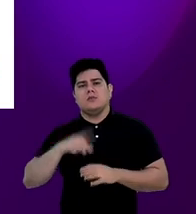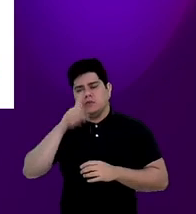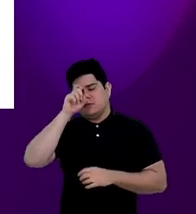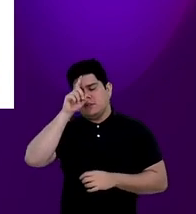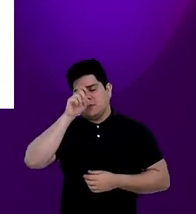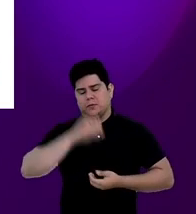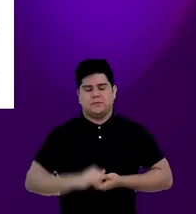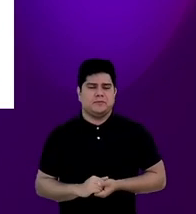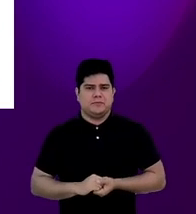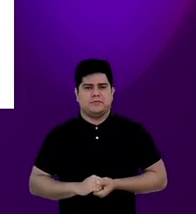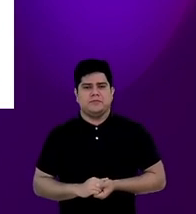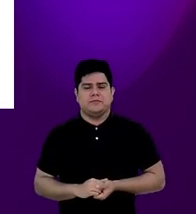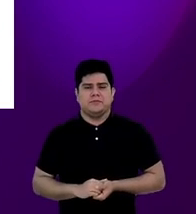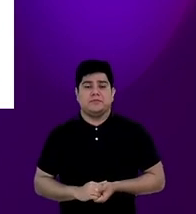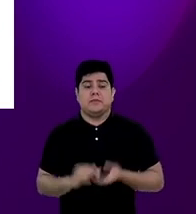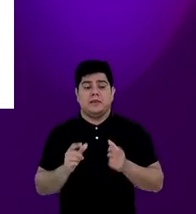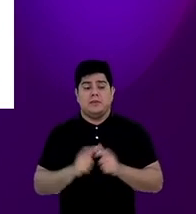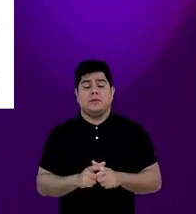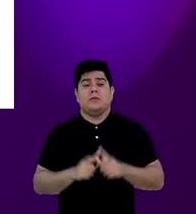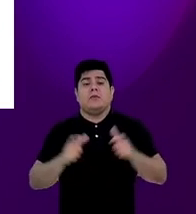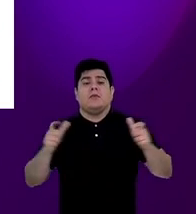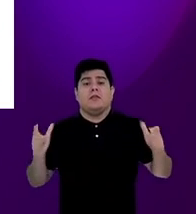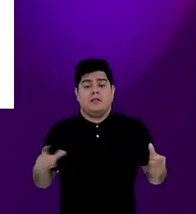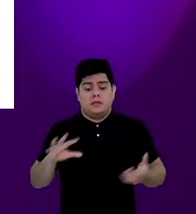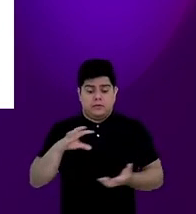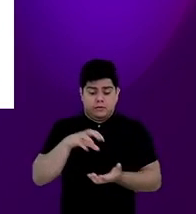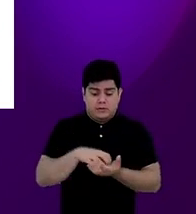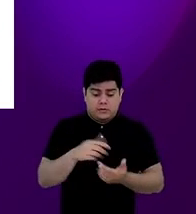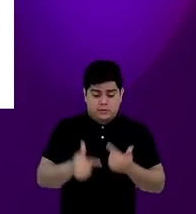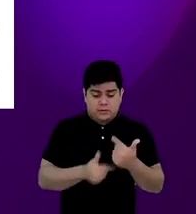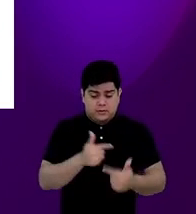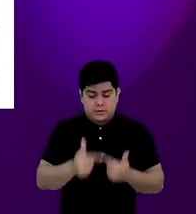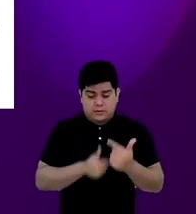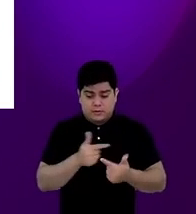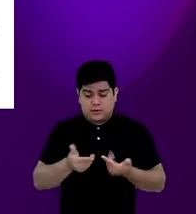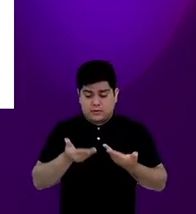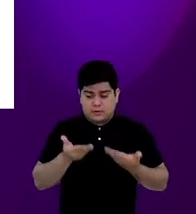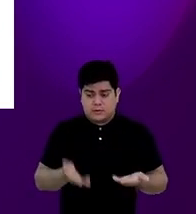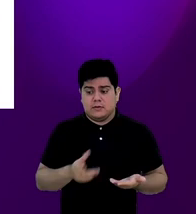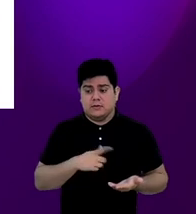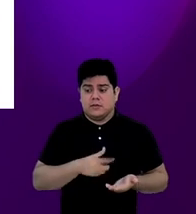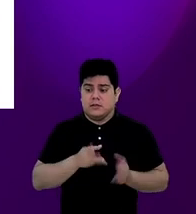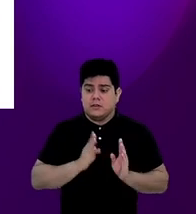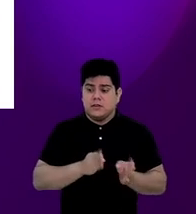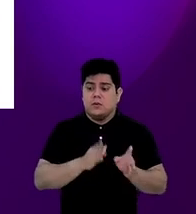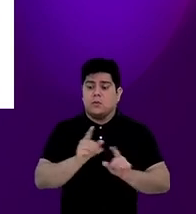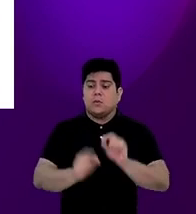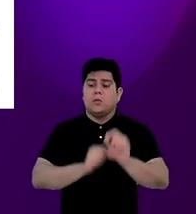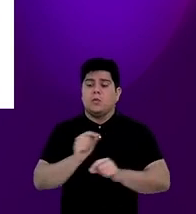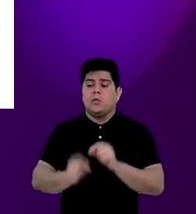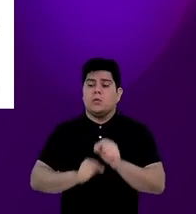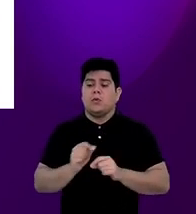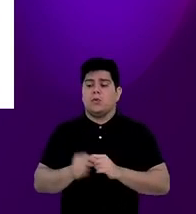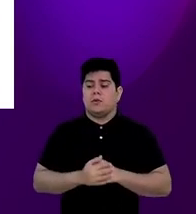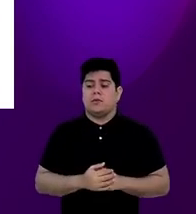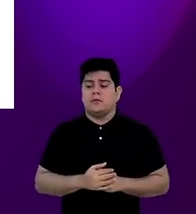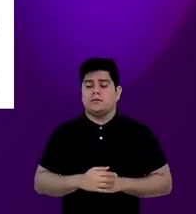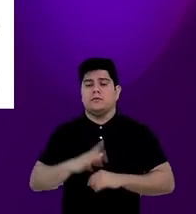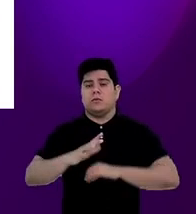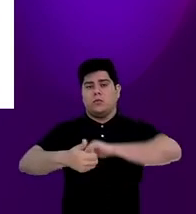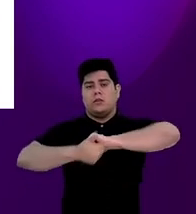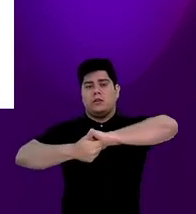hospitais. E a grande maioria dos centros que trabalham com isso, eles seguem os chamados estándares de